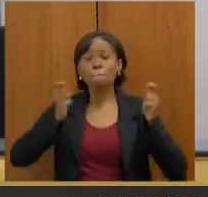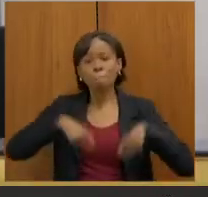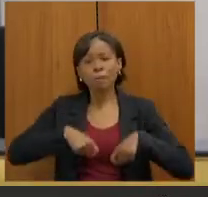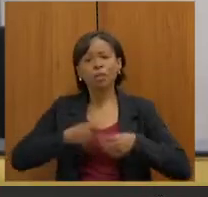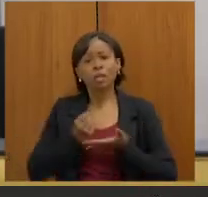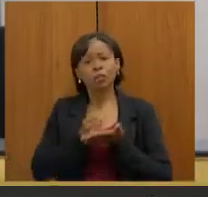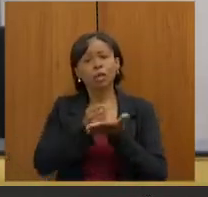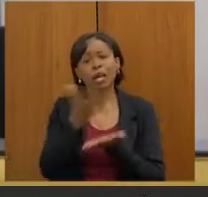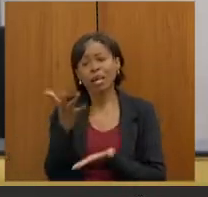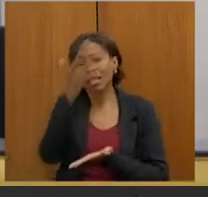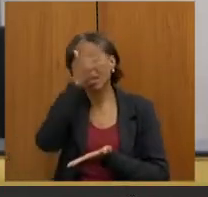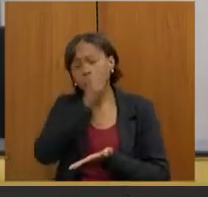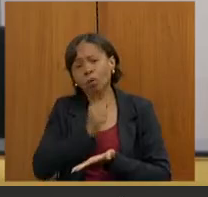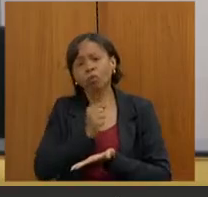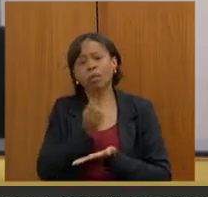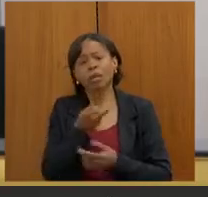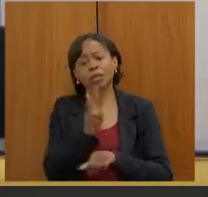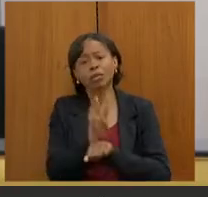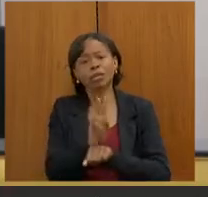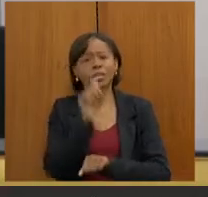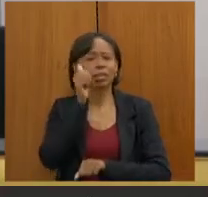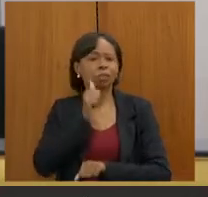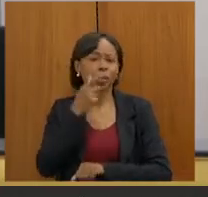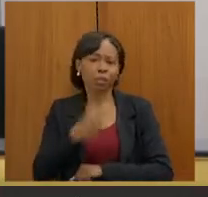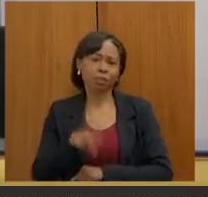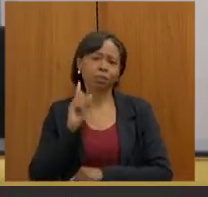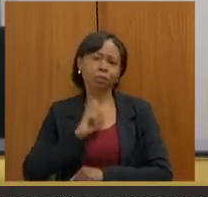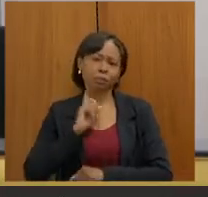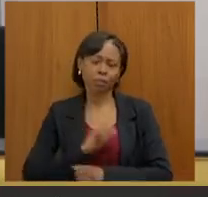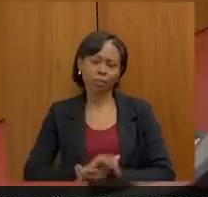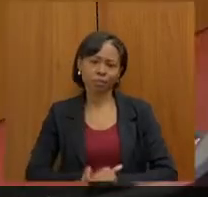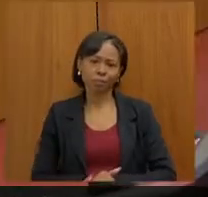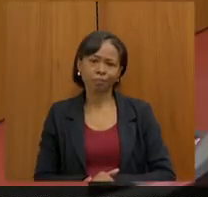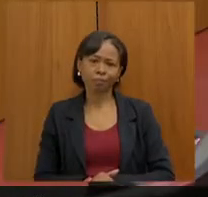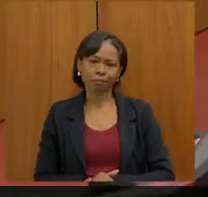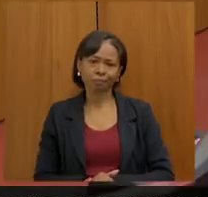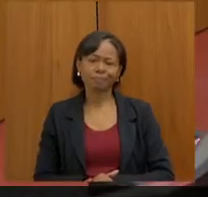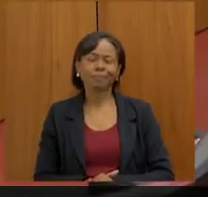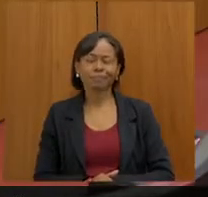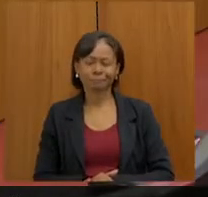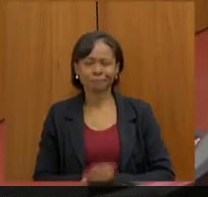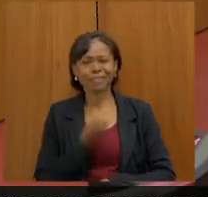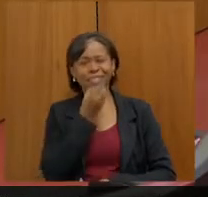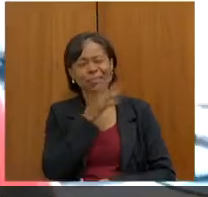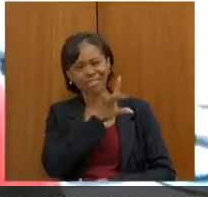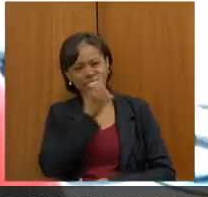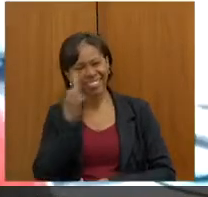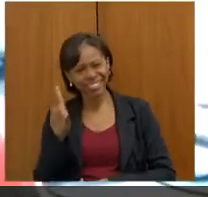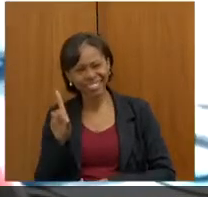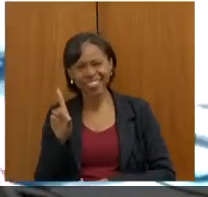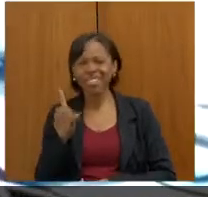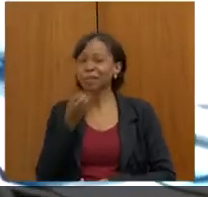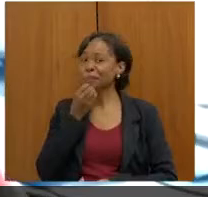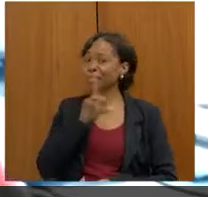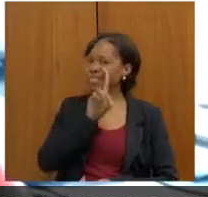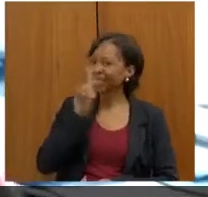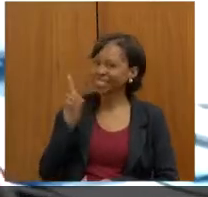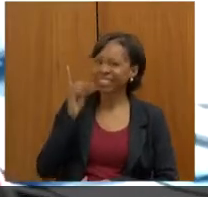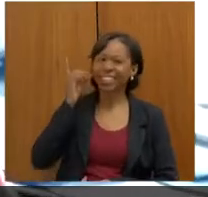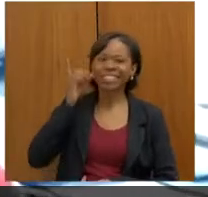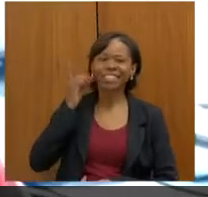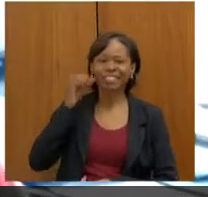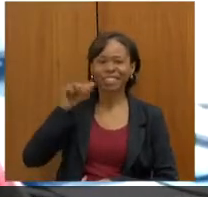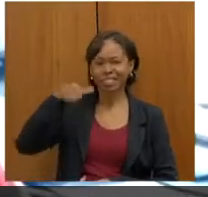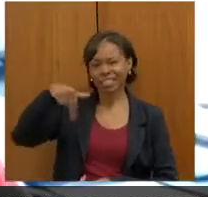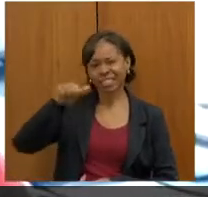e salvar a vida das nossas mulheres e meninas bom dia bom dia deitada na Paula